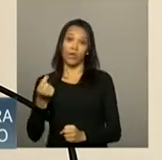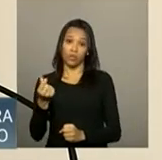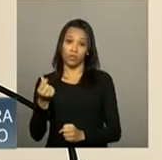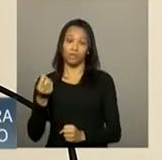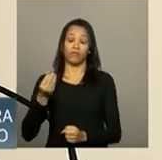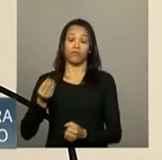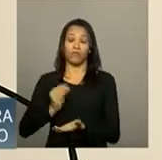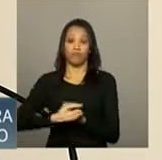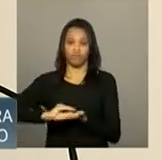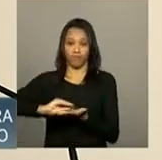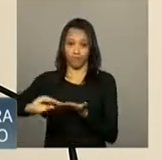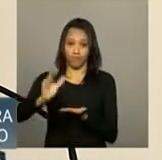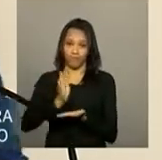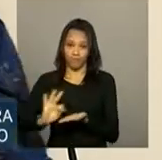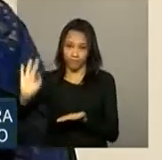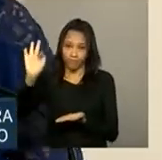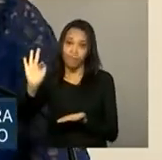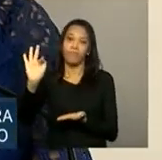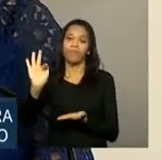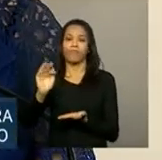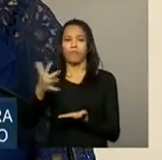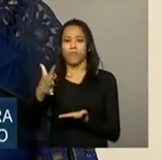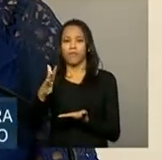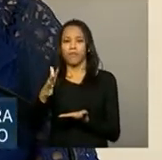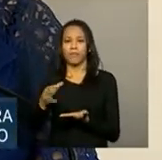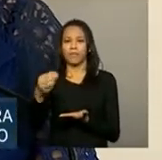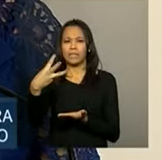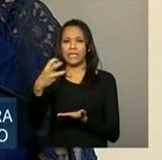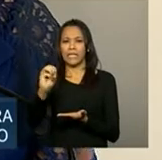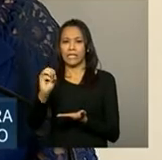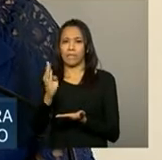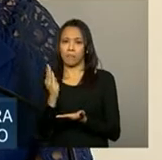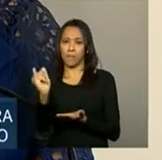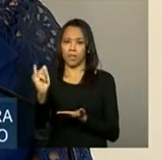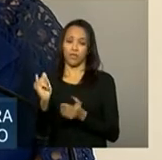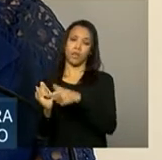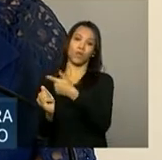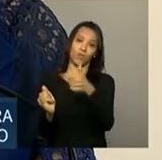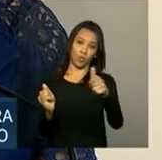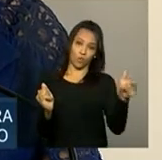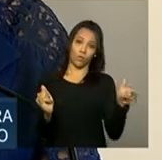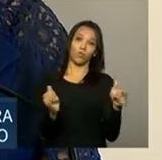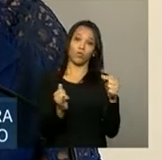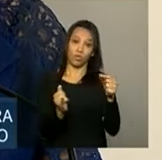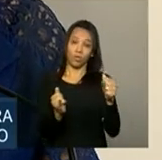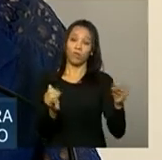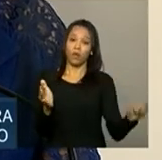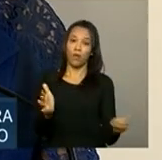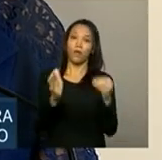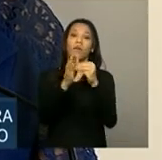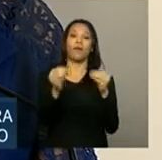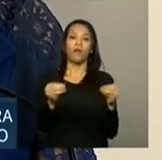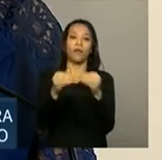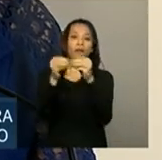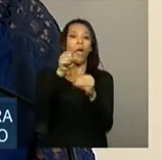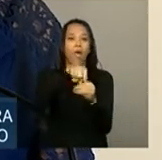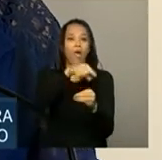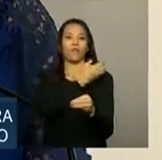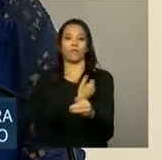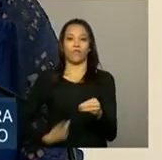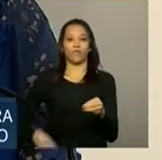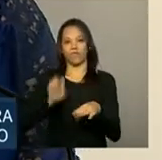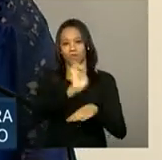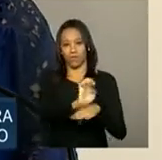em torno de praticamente 30 milhões e o restante do Governo do Estado eu